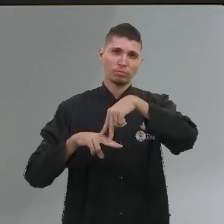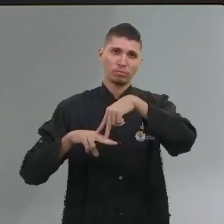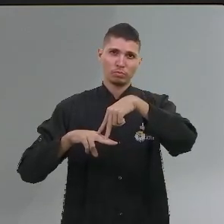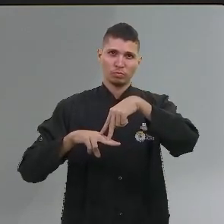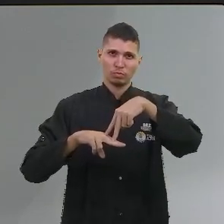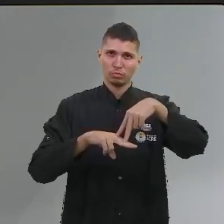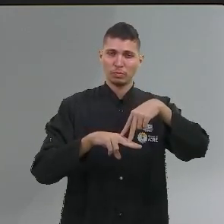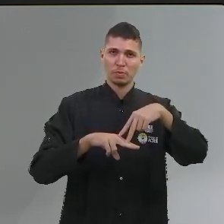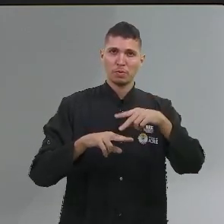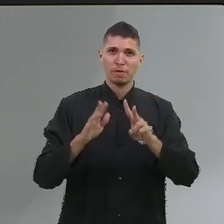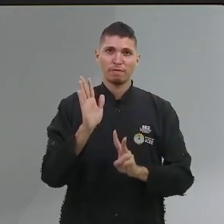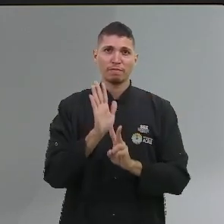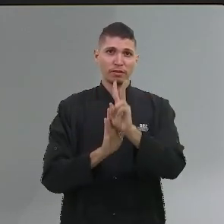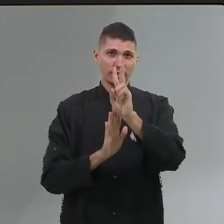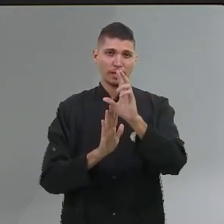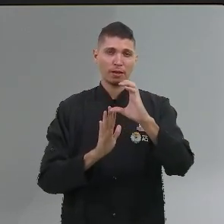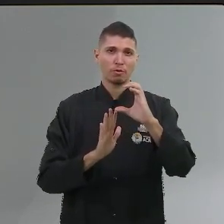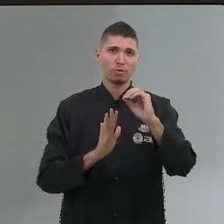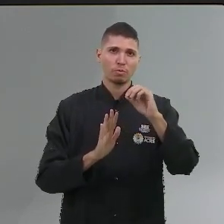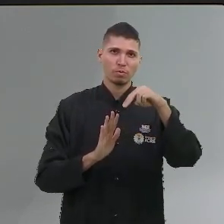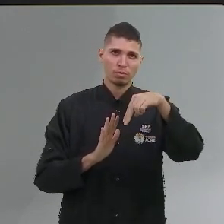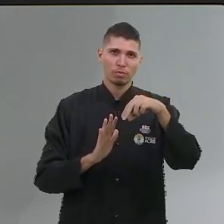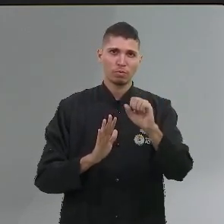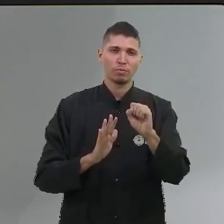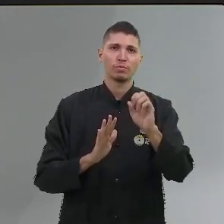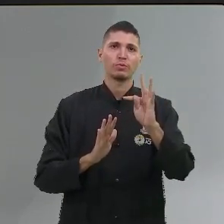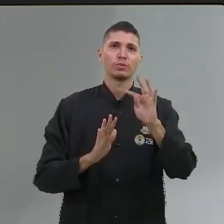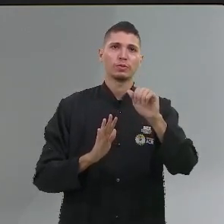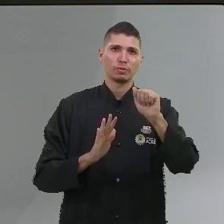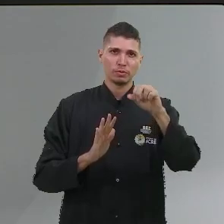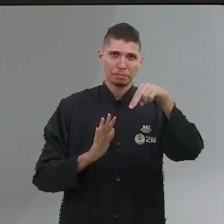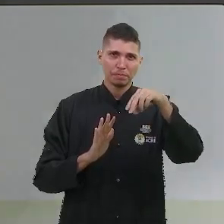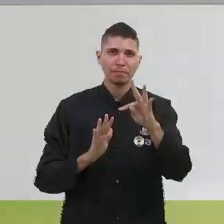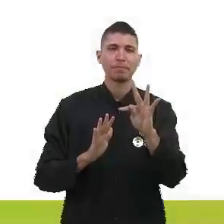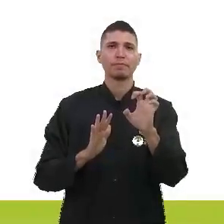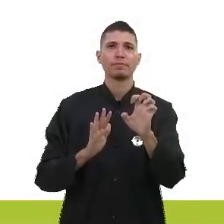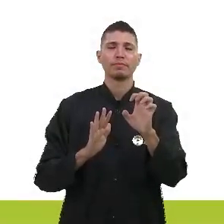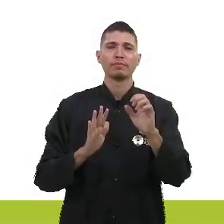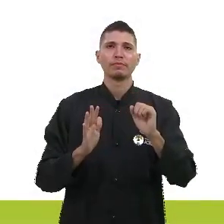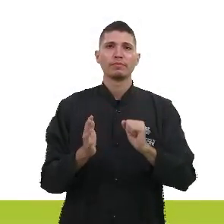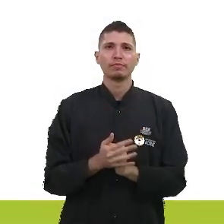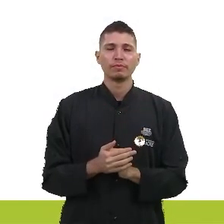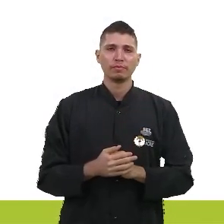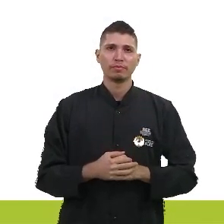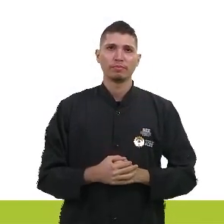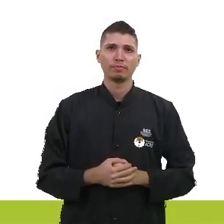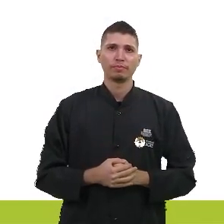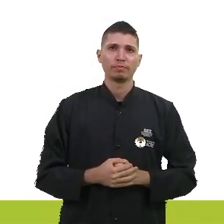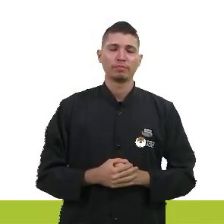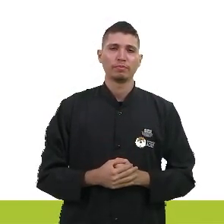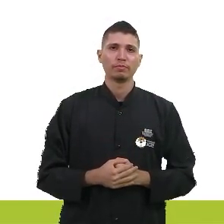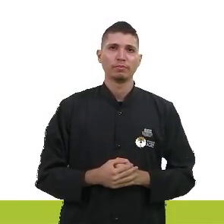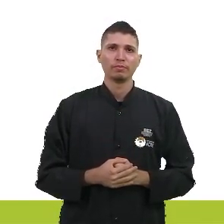velocidade constante, né? Ele está em movimento com uma velocidade constante. Ou seja, ele vai ter o que aqui?